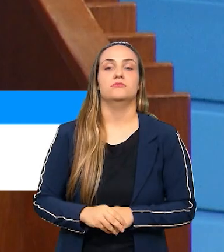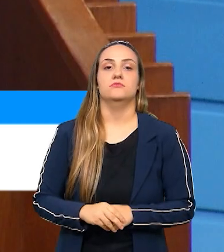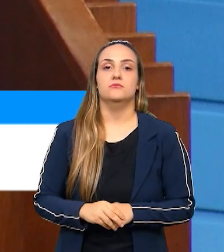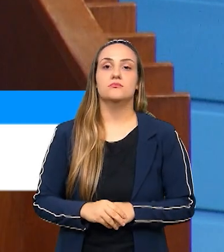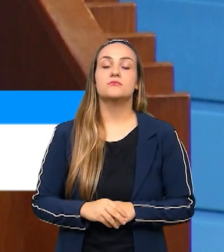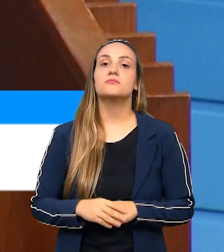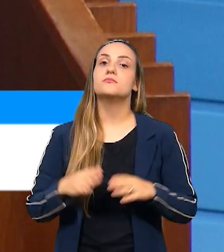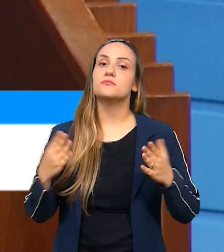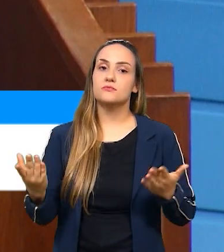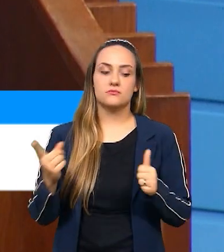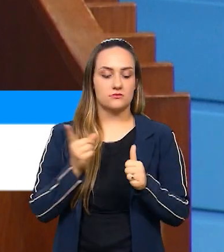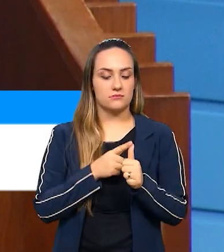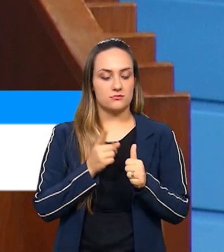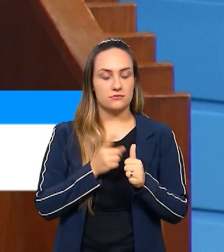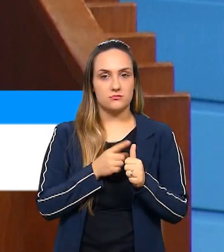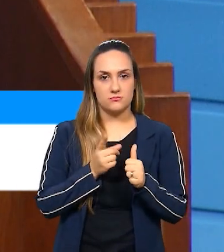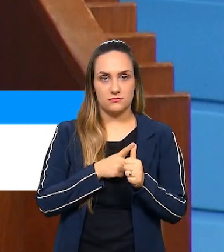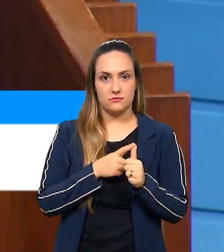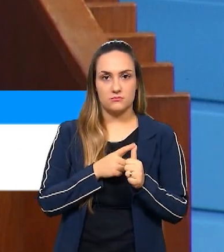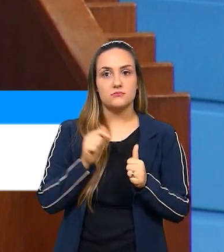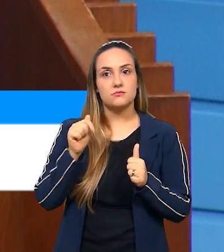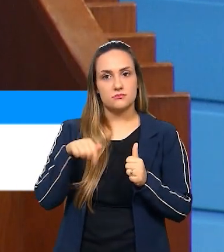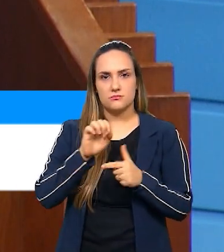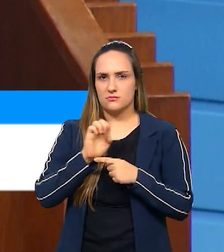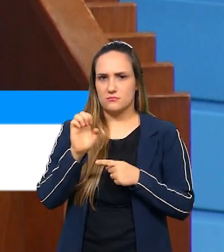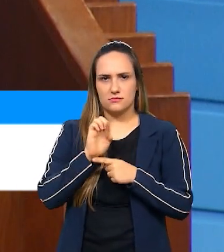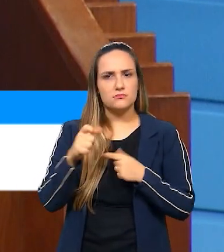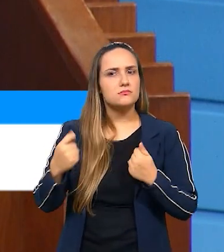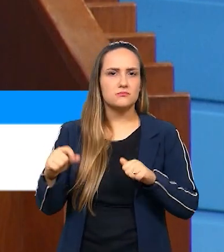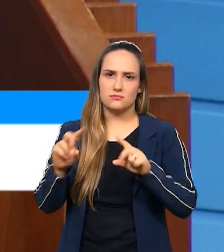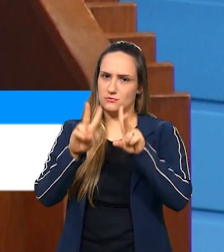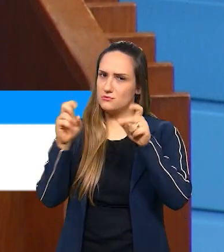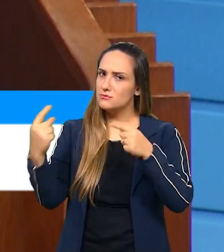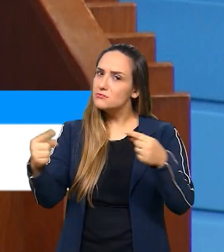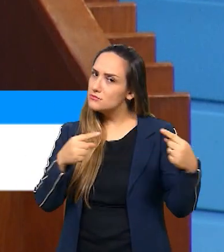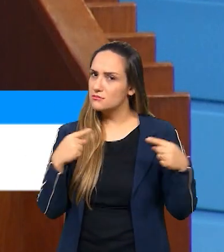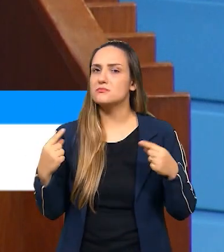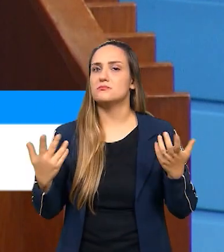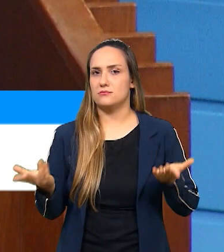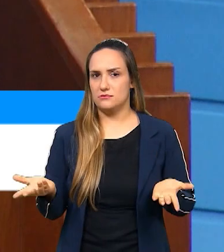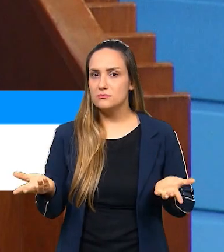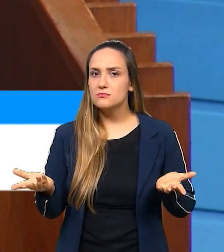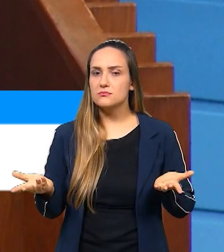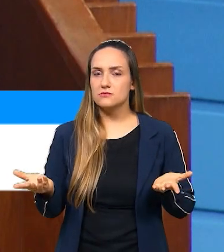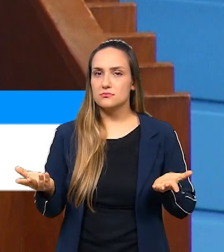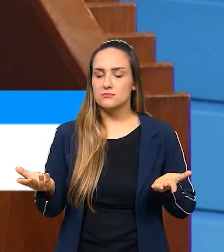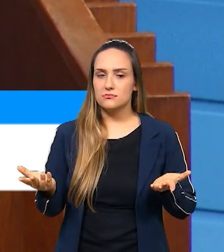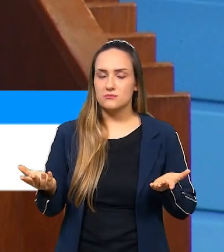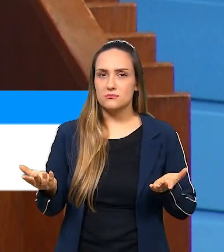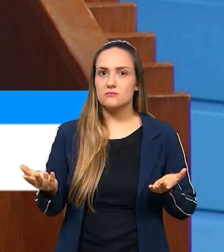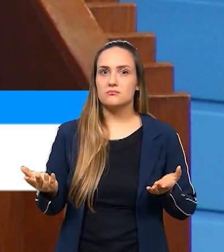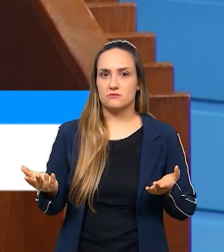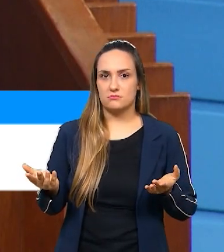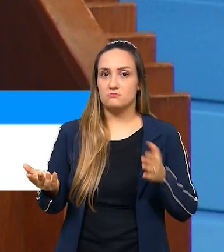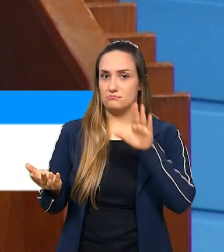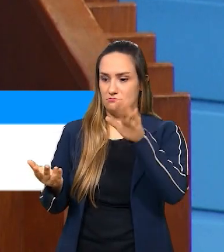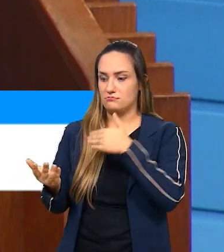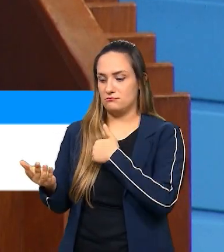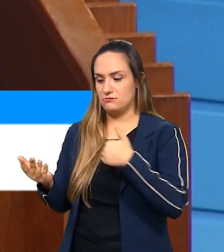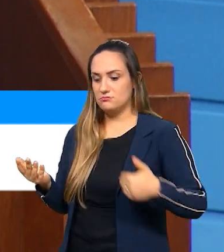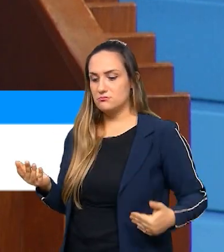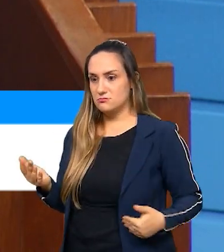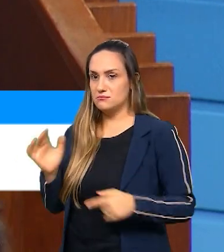sentido. Primeiro, para que aqui no Estado, no mínimo, se discuta a questão. A gestão